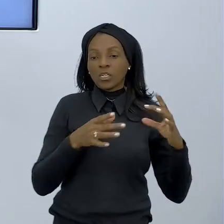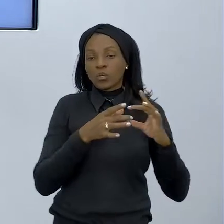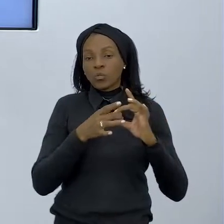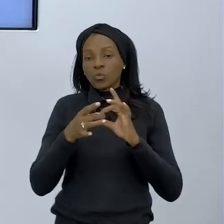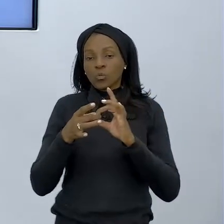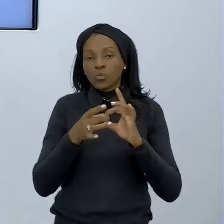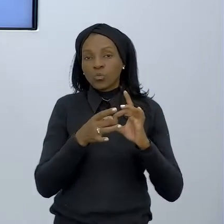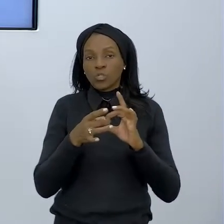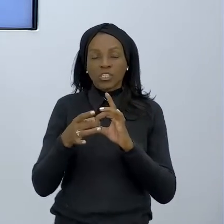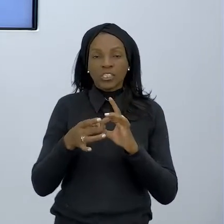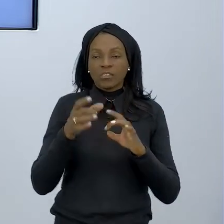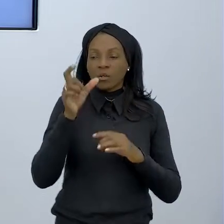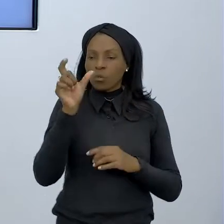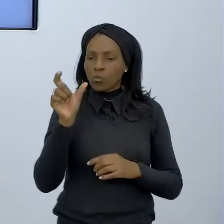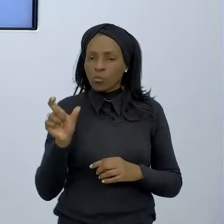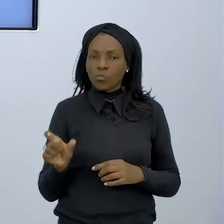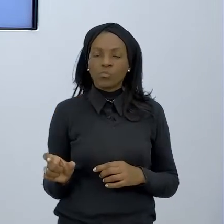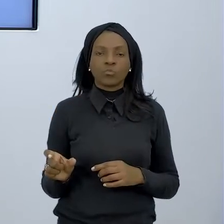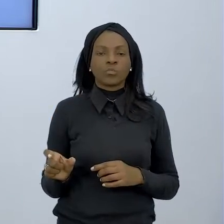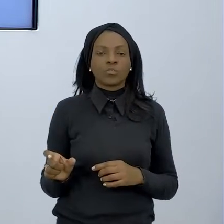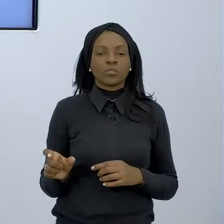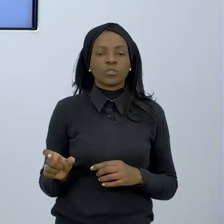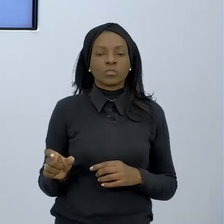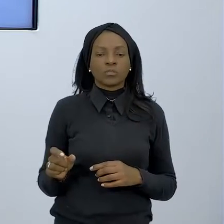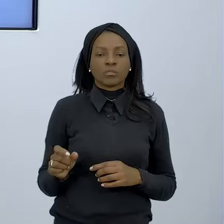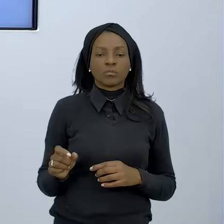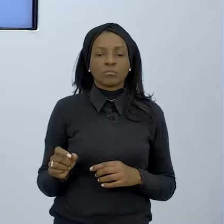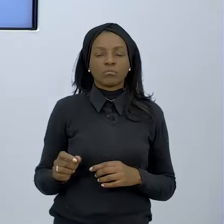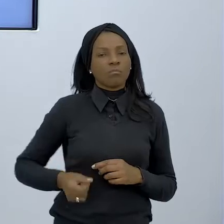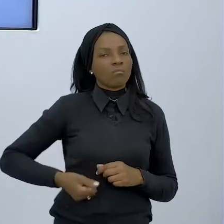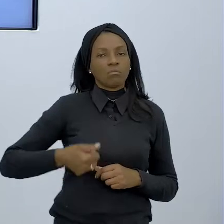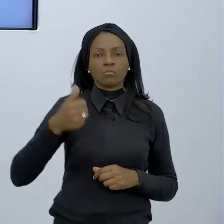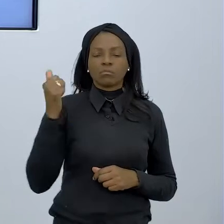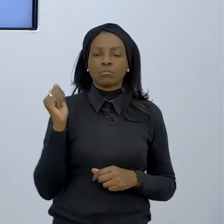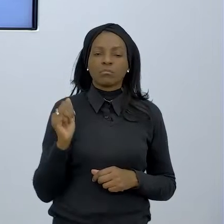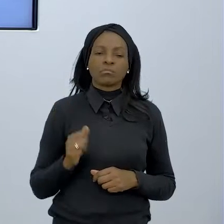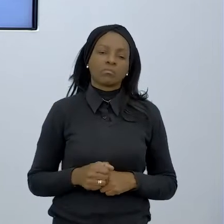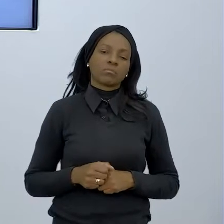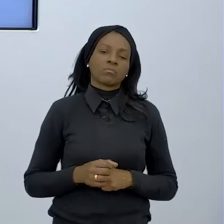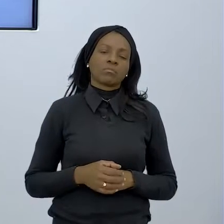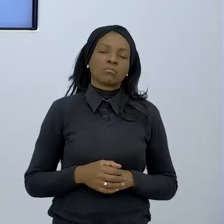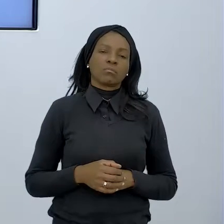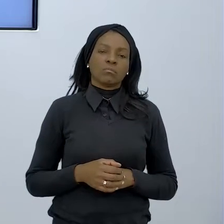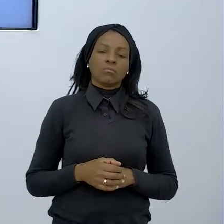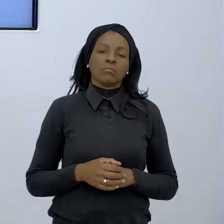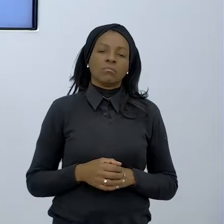ao modelo mais bem acabado, participativo,